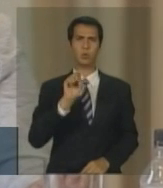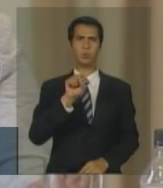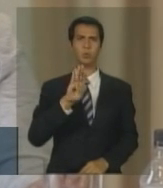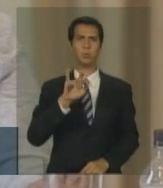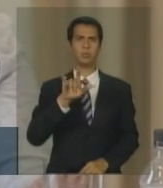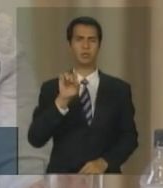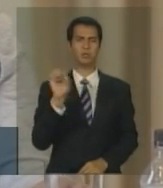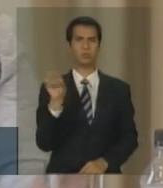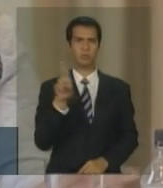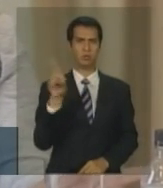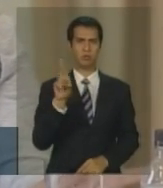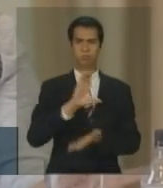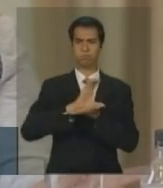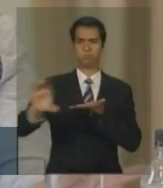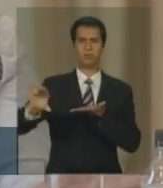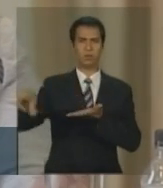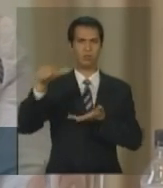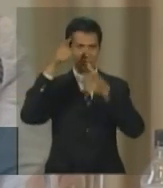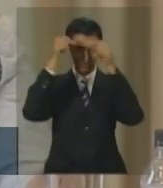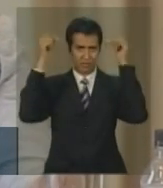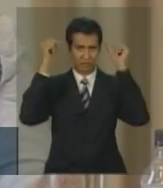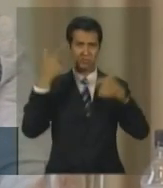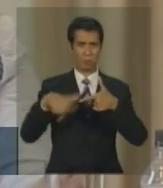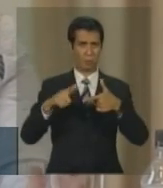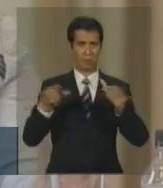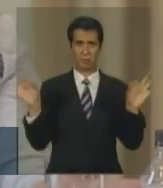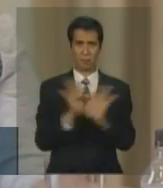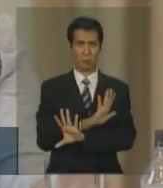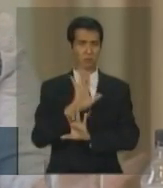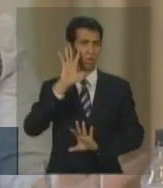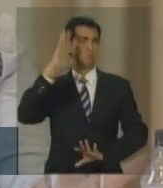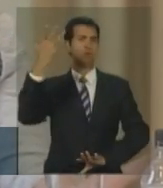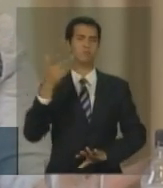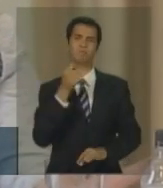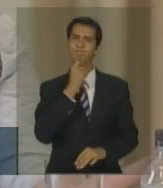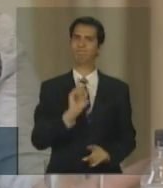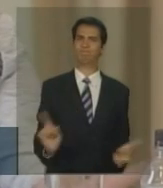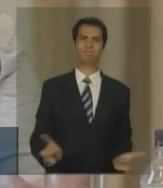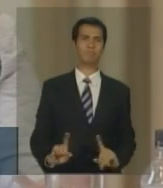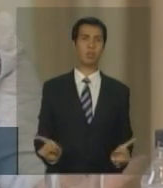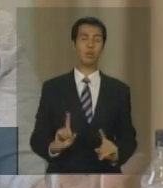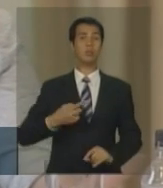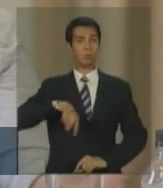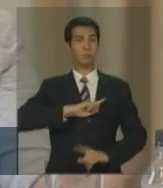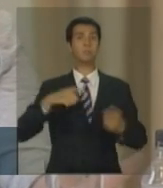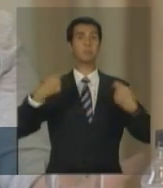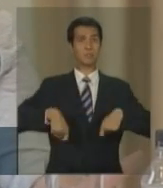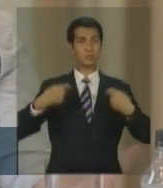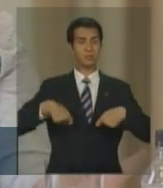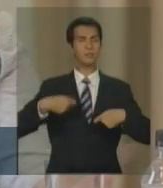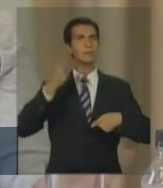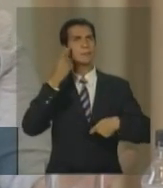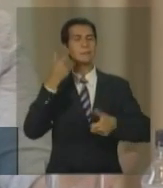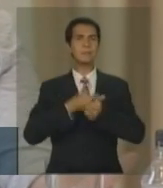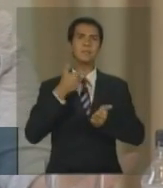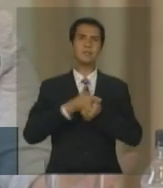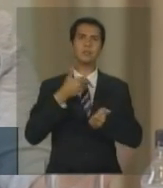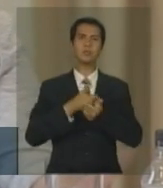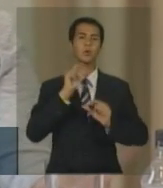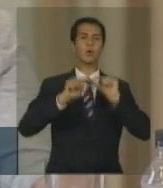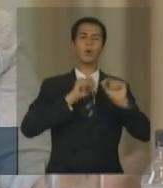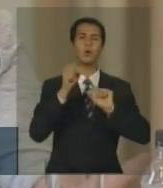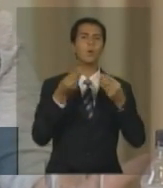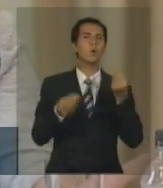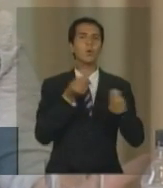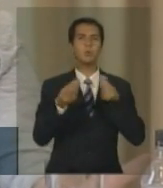bilhões resolva o problema da Grécia. Então, você tem de buscar a solução que seja